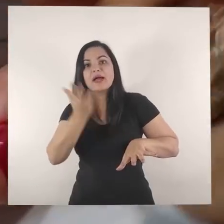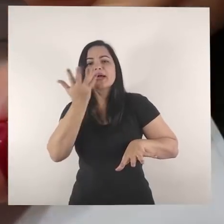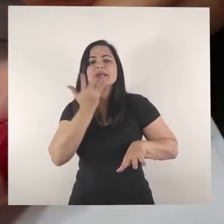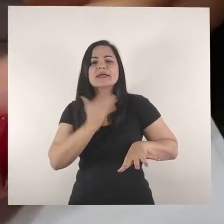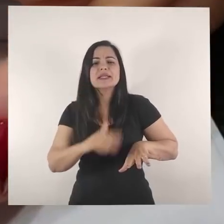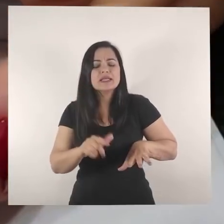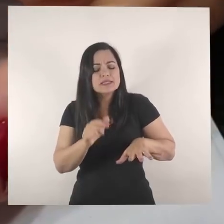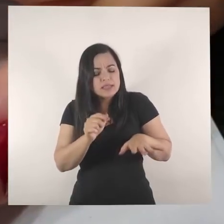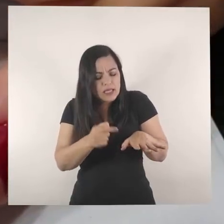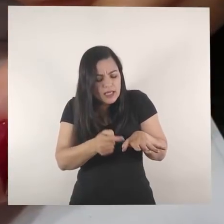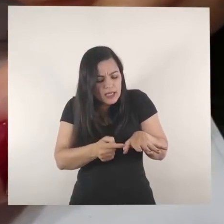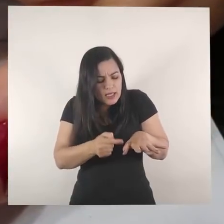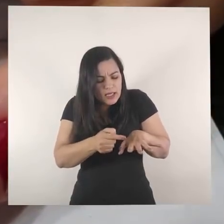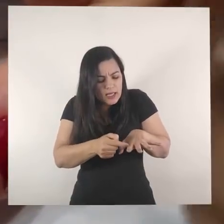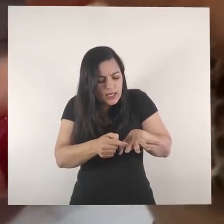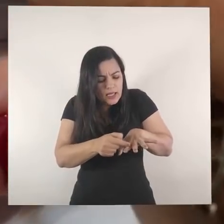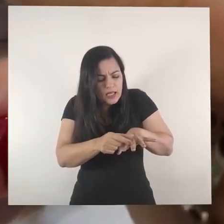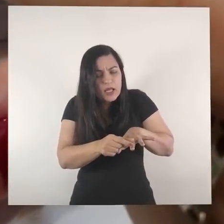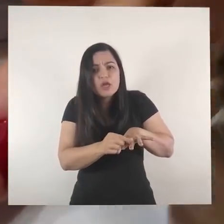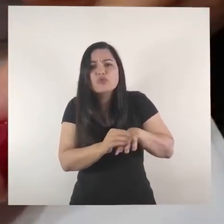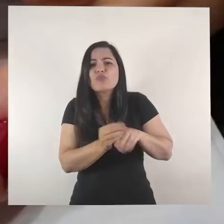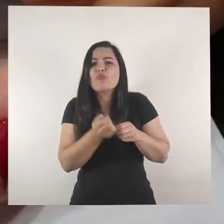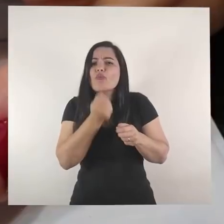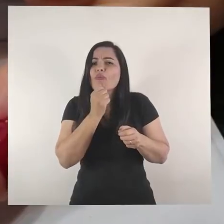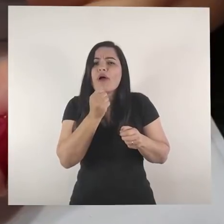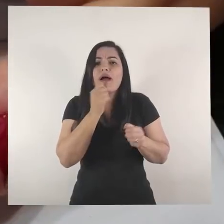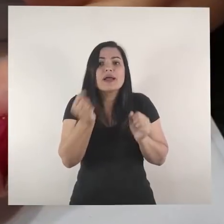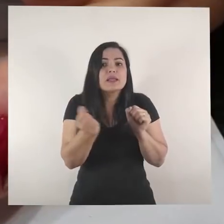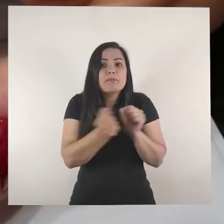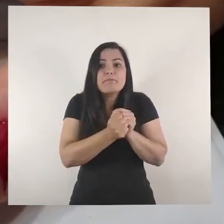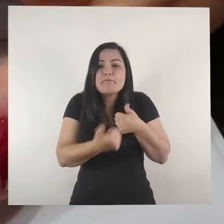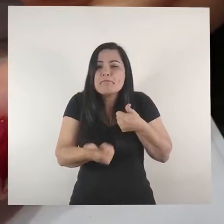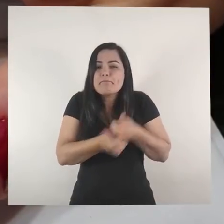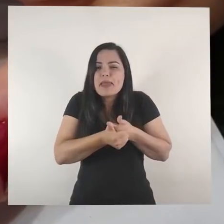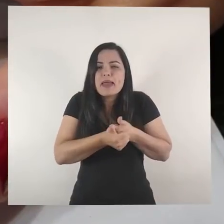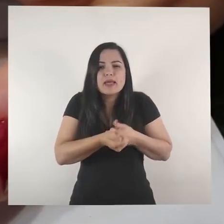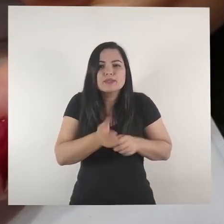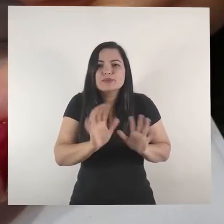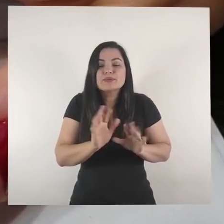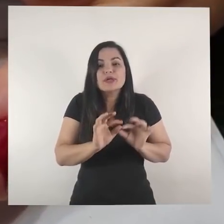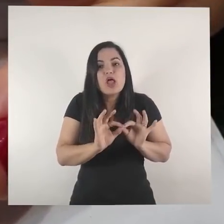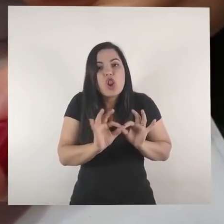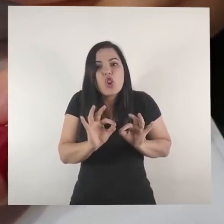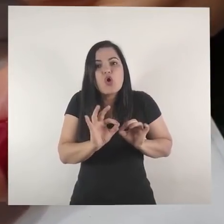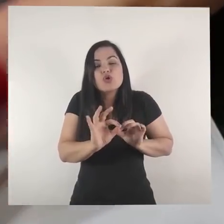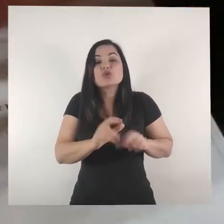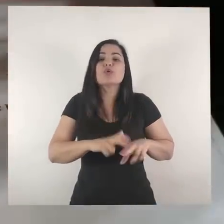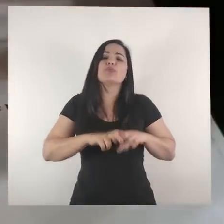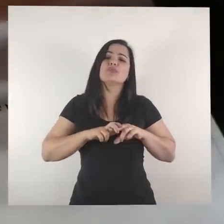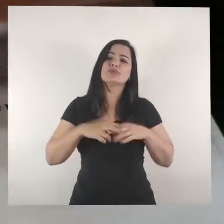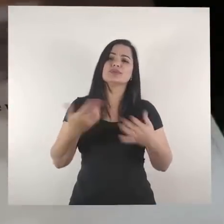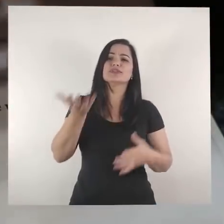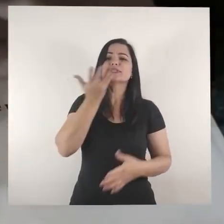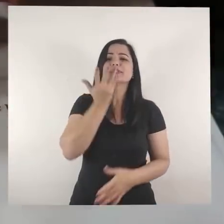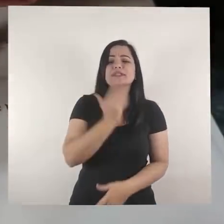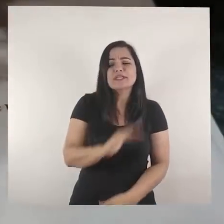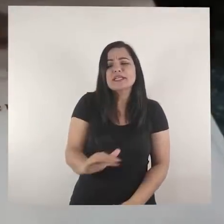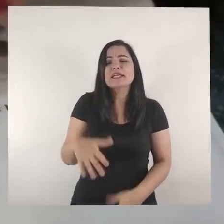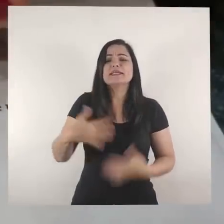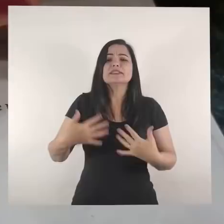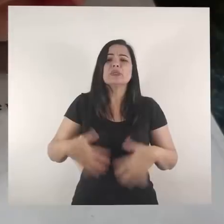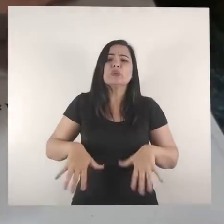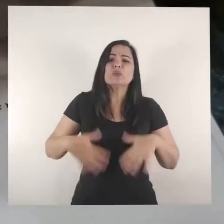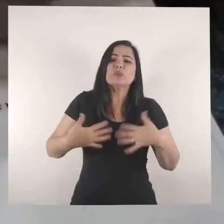os ossinhos ainda não estão bem pertinho. Por isso, a criança sente muita dor na mão se tiver